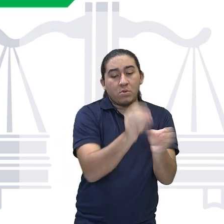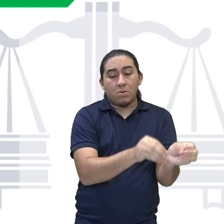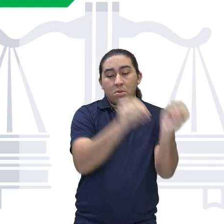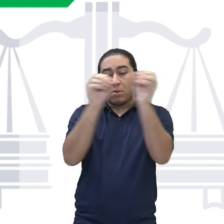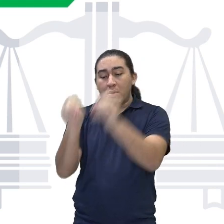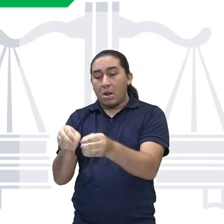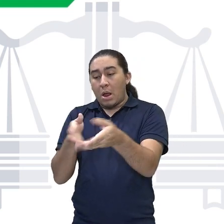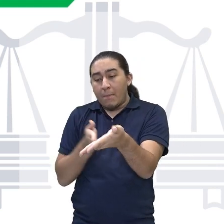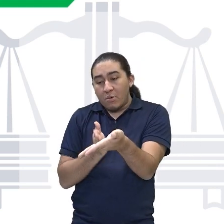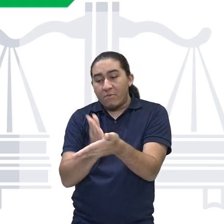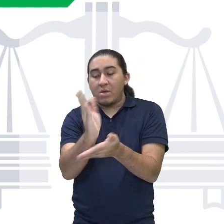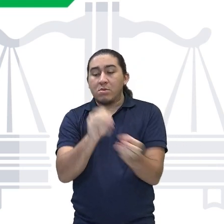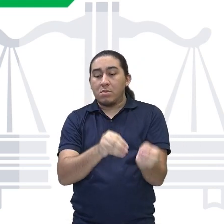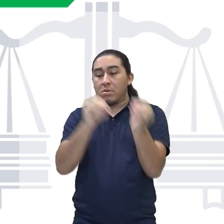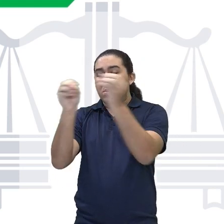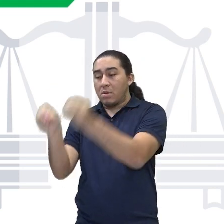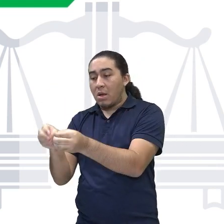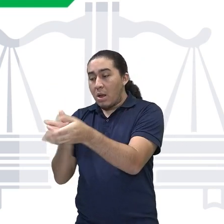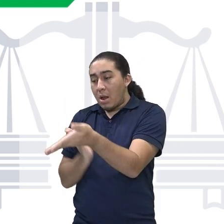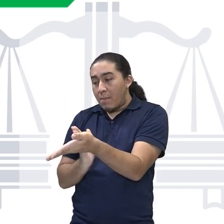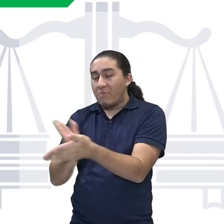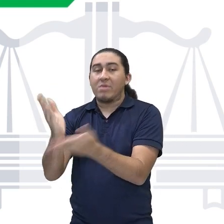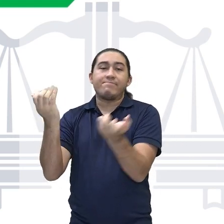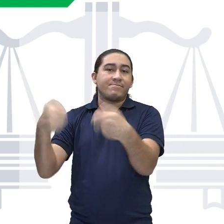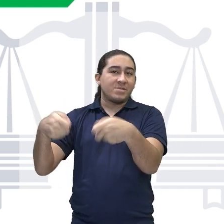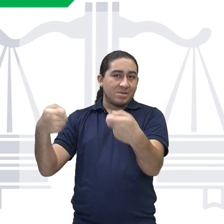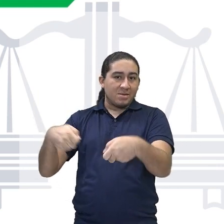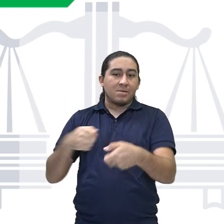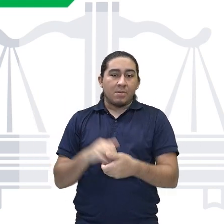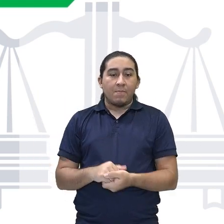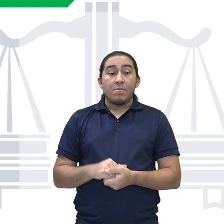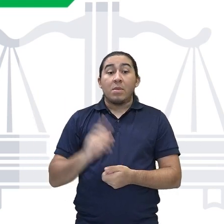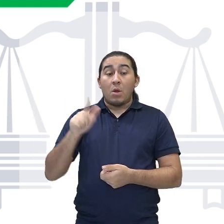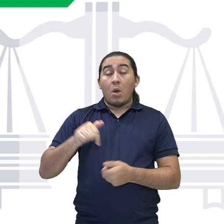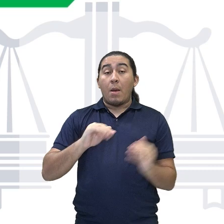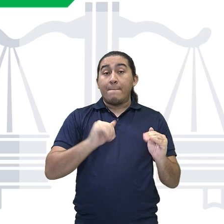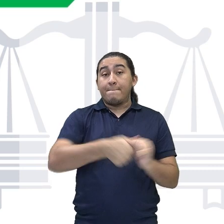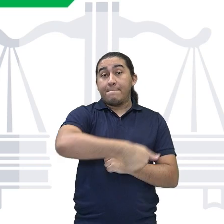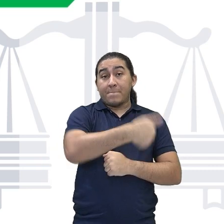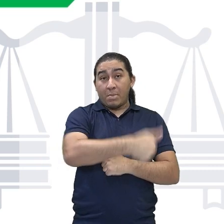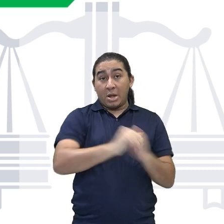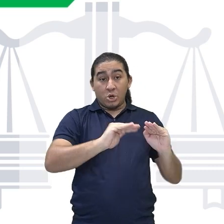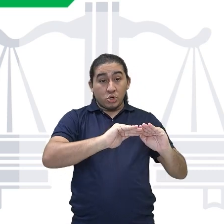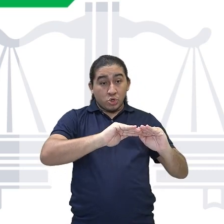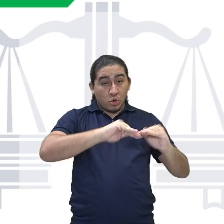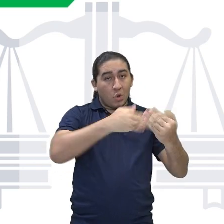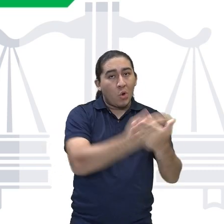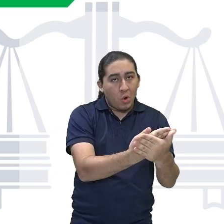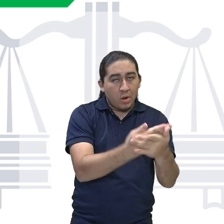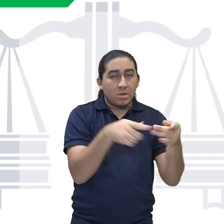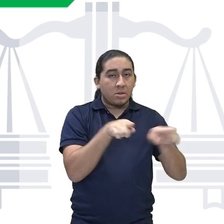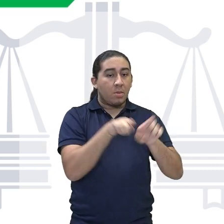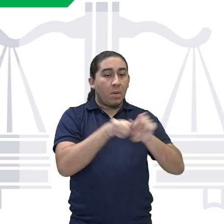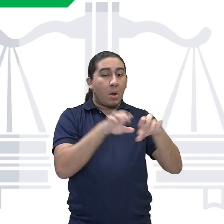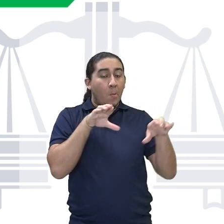ali, né? Elas, primeiro, a escola e a